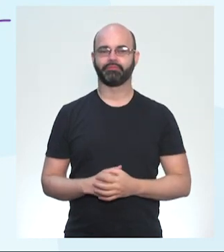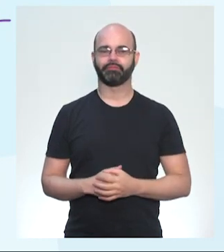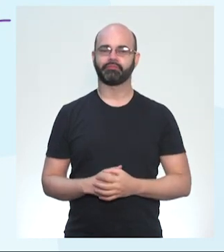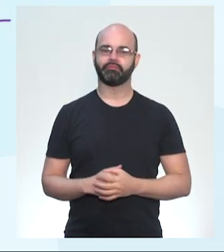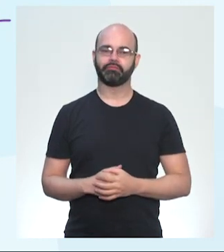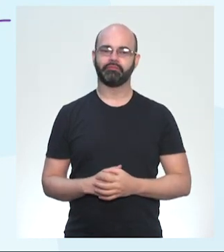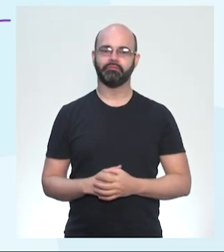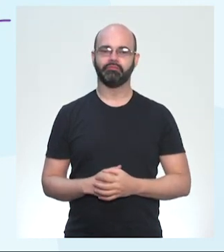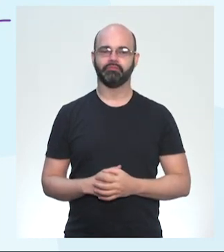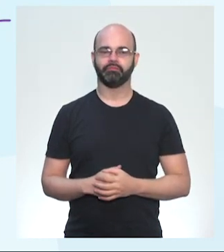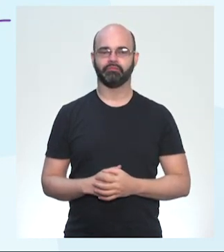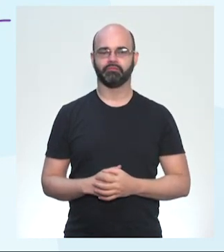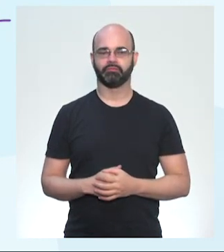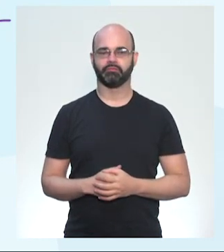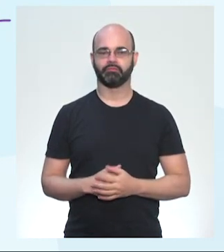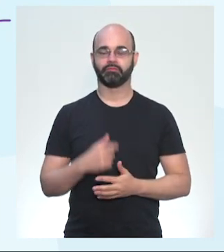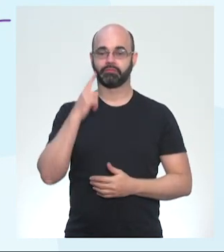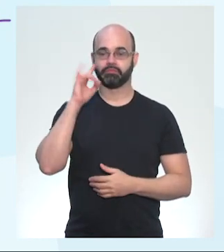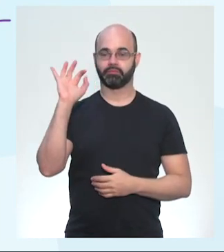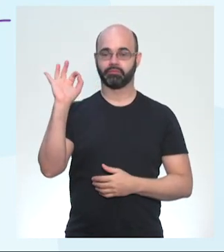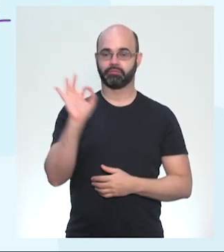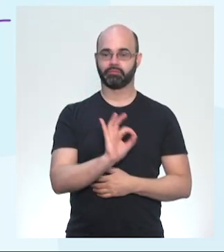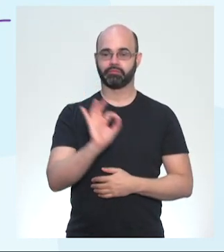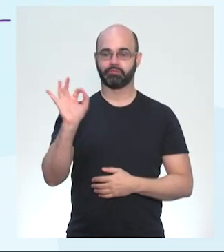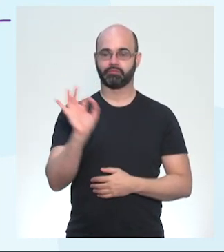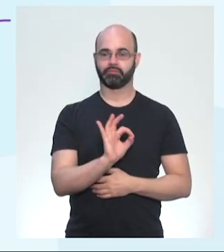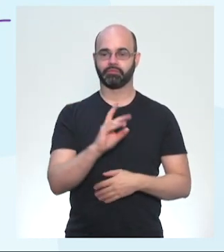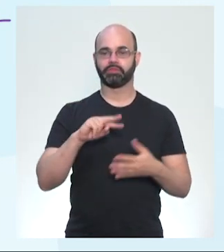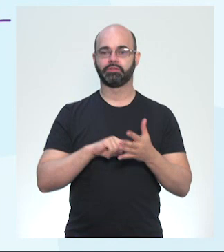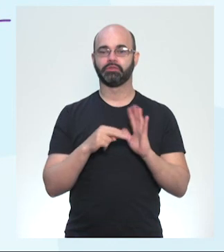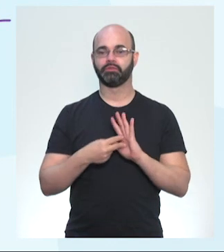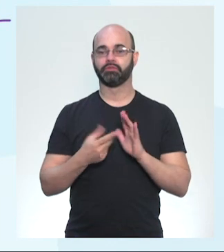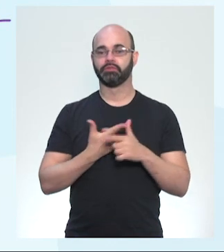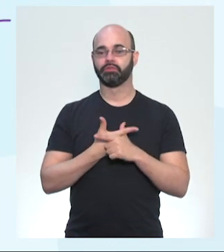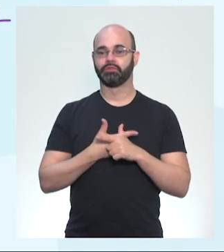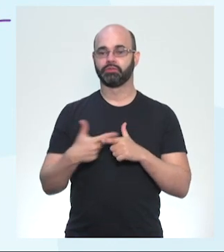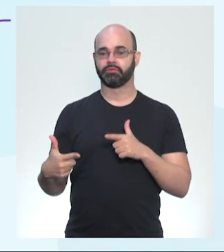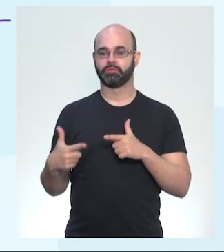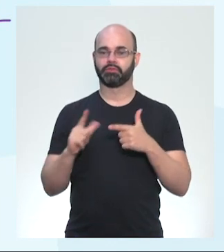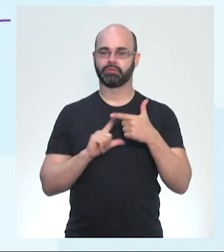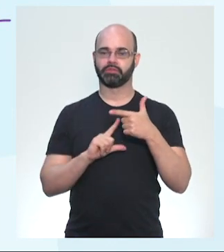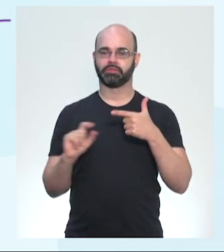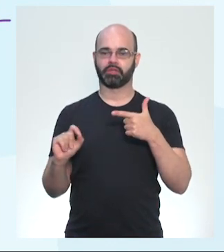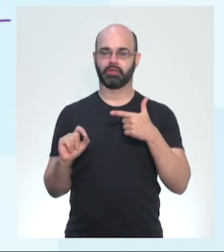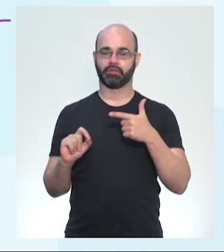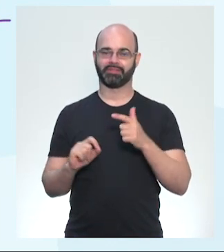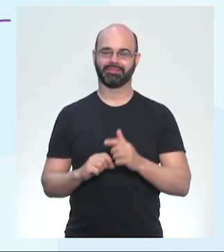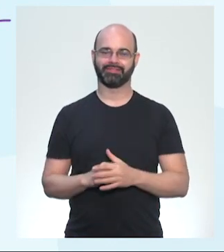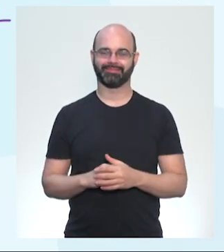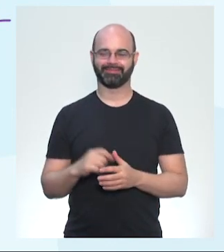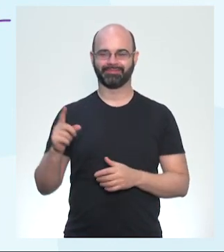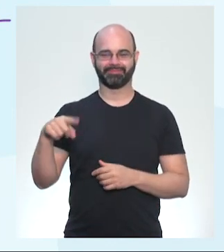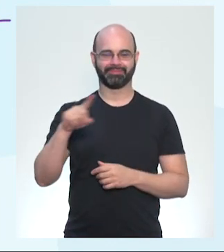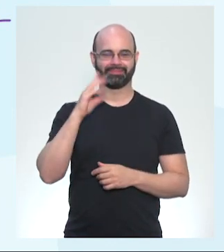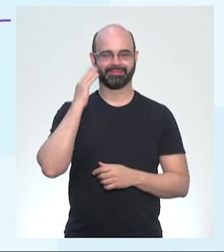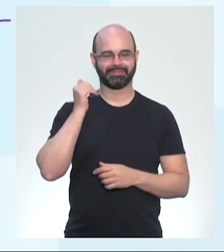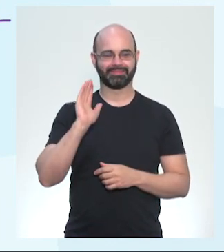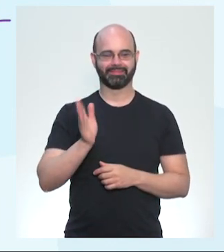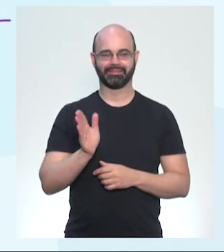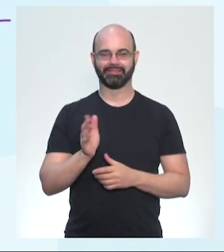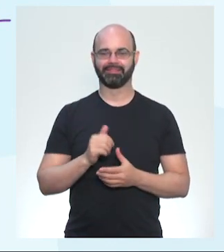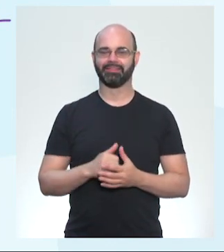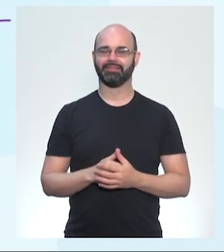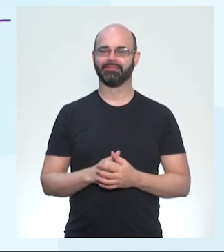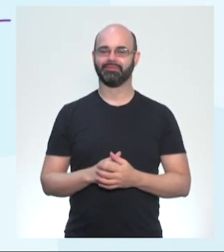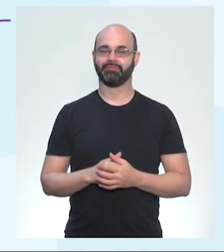64,7%. O símbolo de porcentagem significa divisão por 100. E aqui o 8º ano já sabe que divisão a